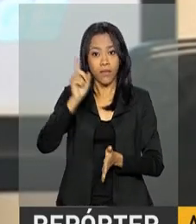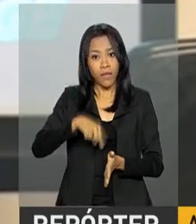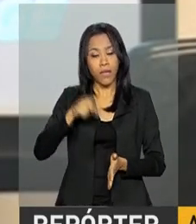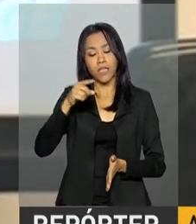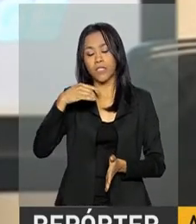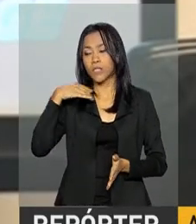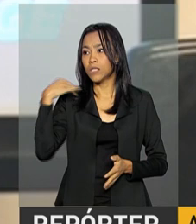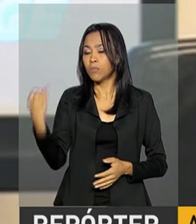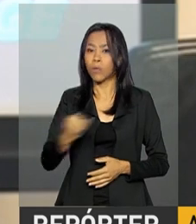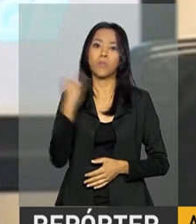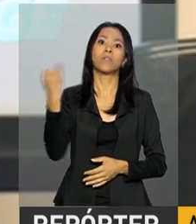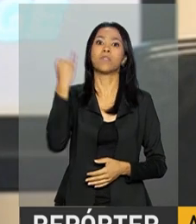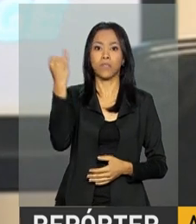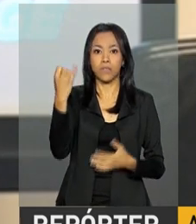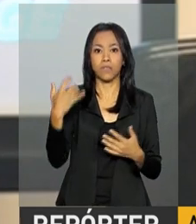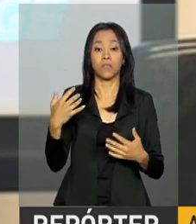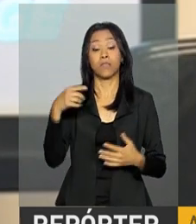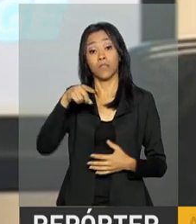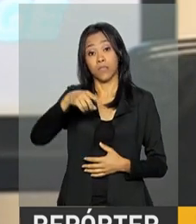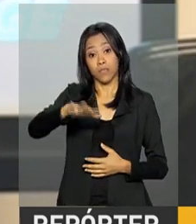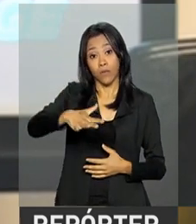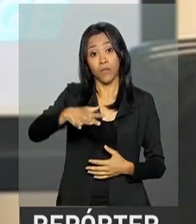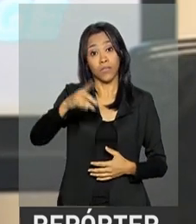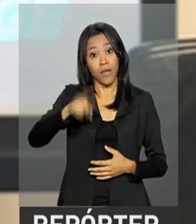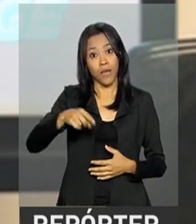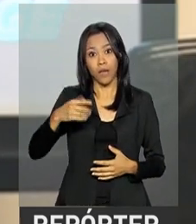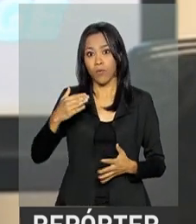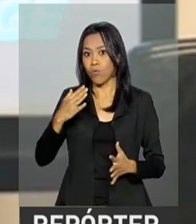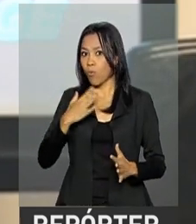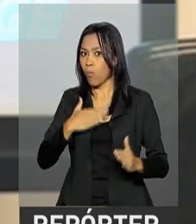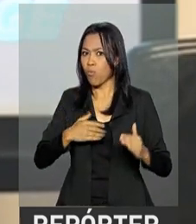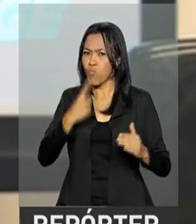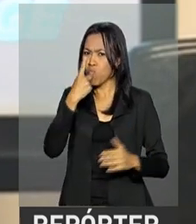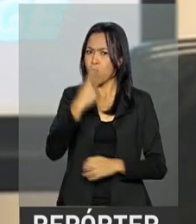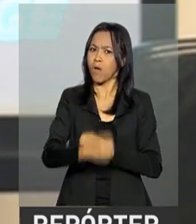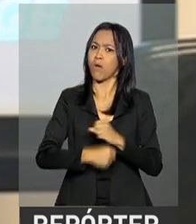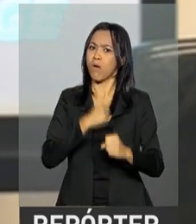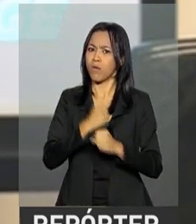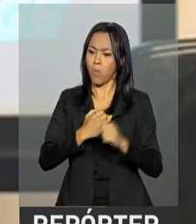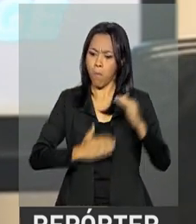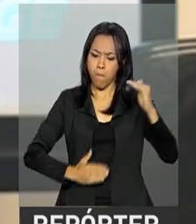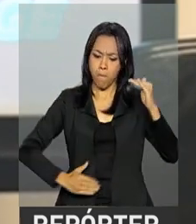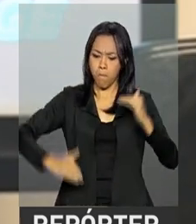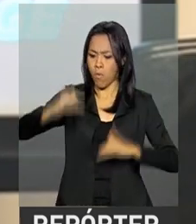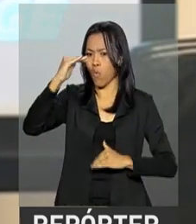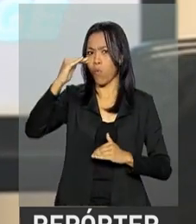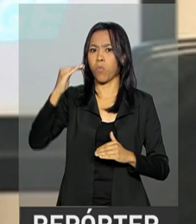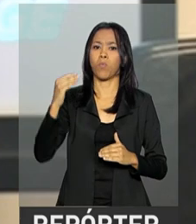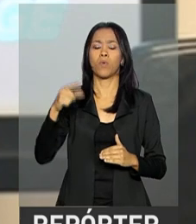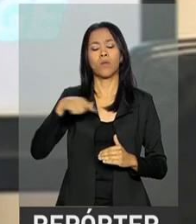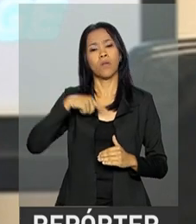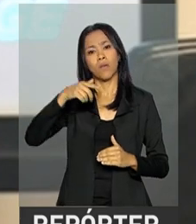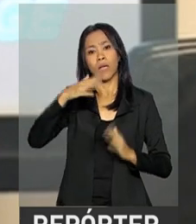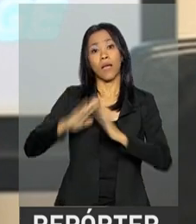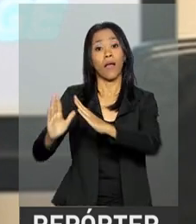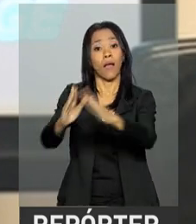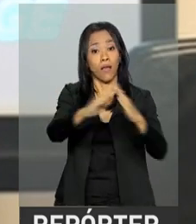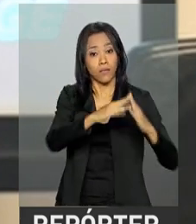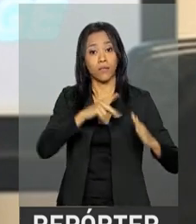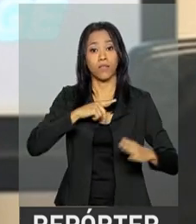relevantes porque talvez tenha sido o maior salto verificado no período de um ano em termos de domicílios com acesso à internet